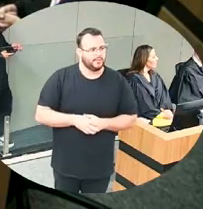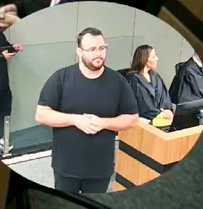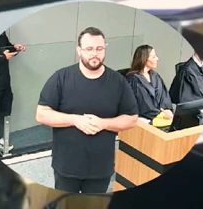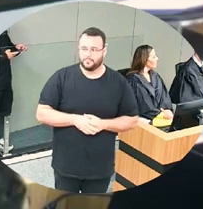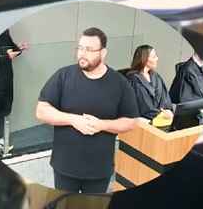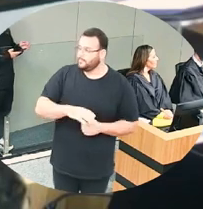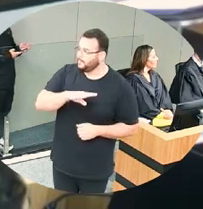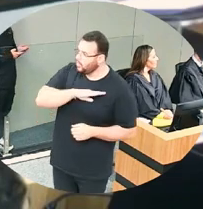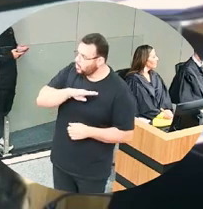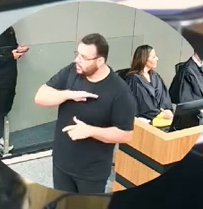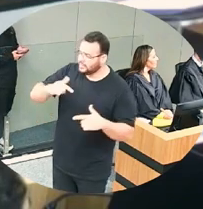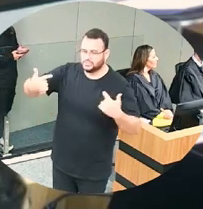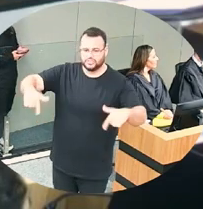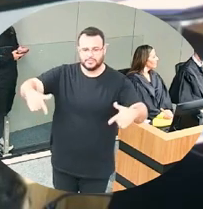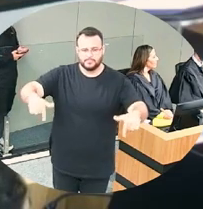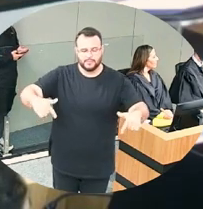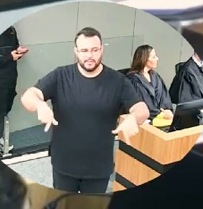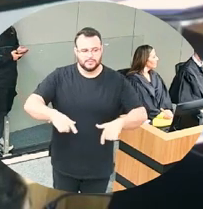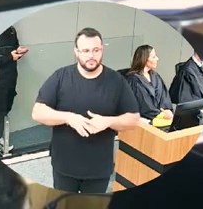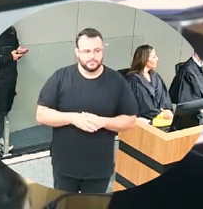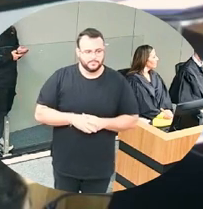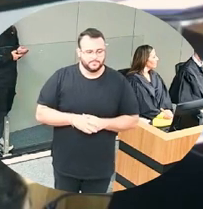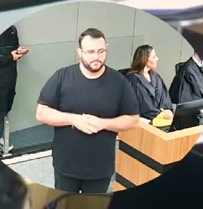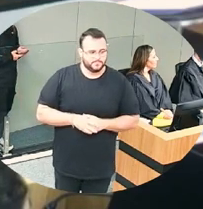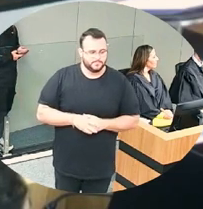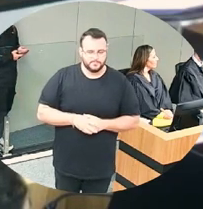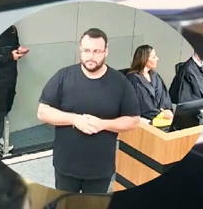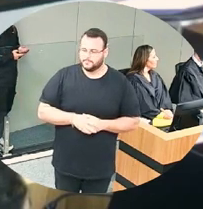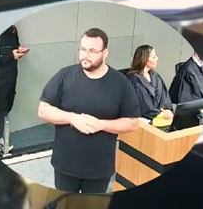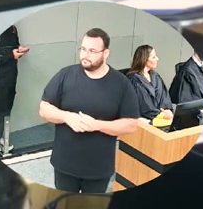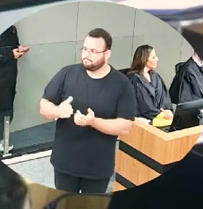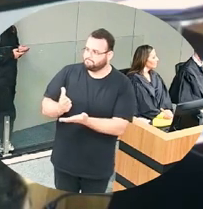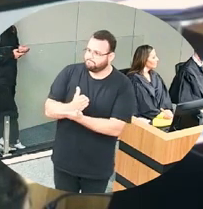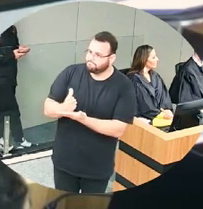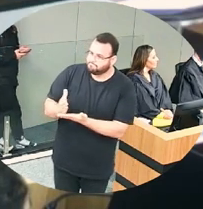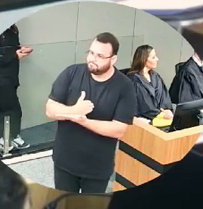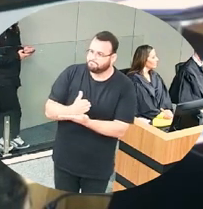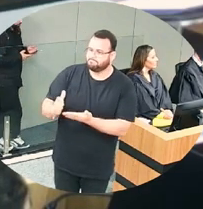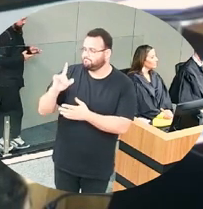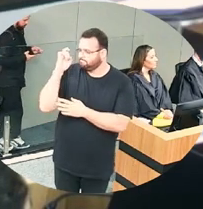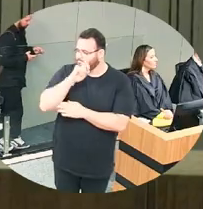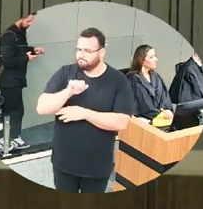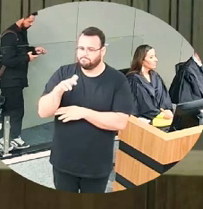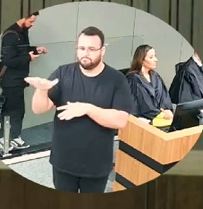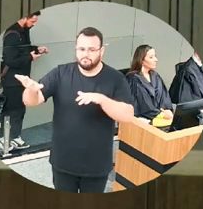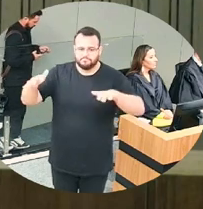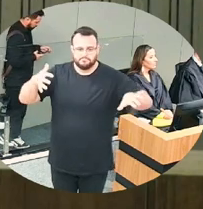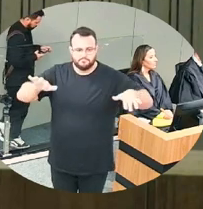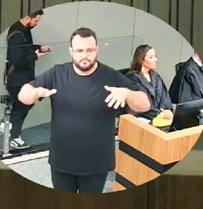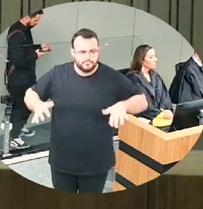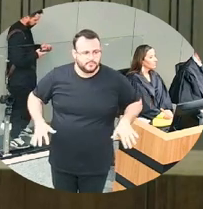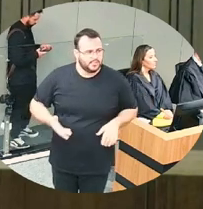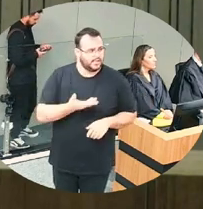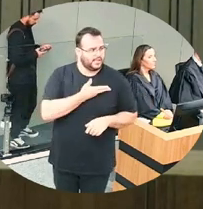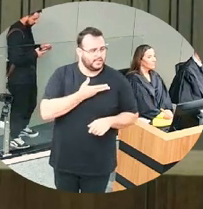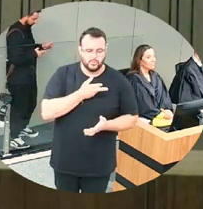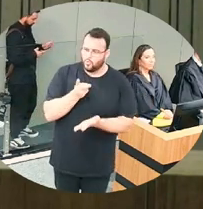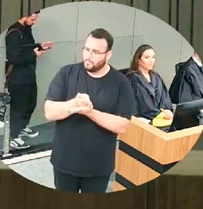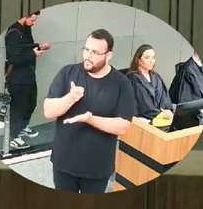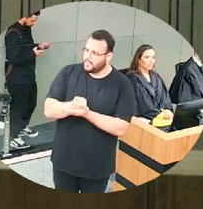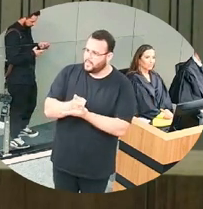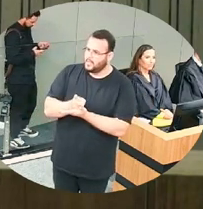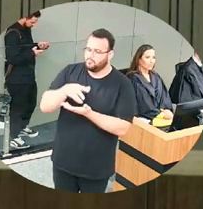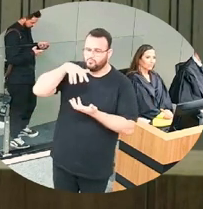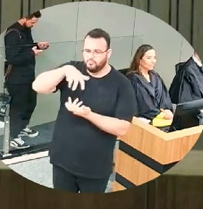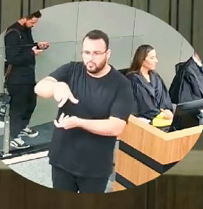aos colegas de trabalho dividindo as dificuldades e alegrias de um mesmo universo